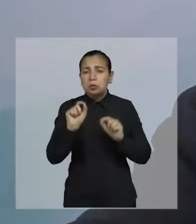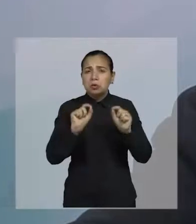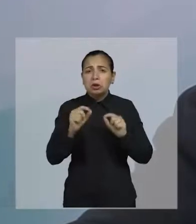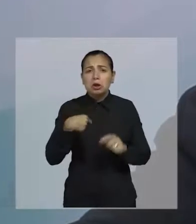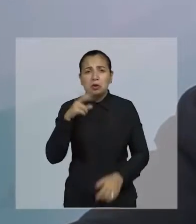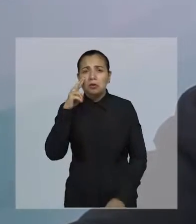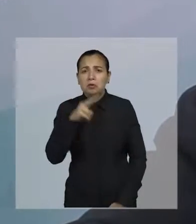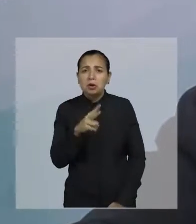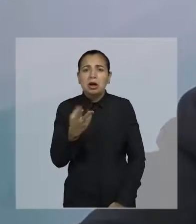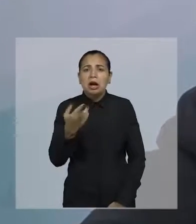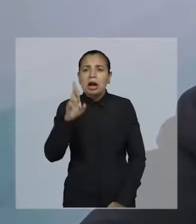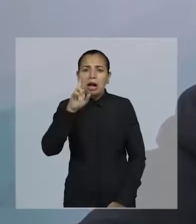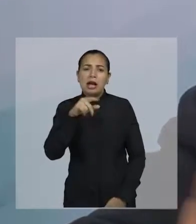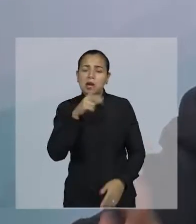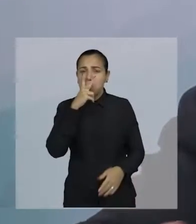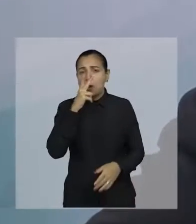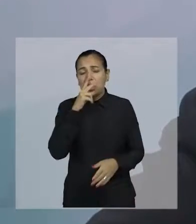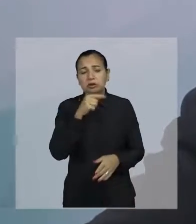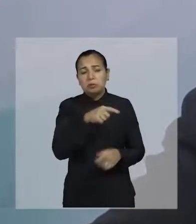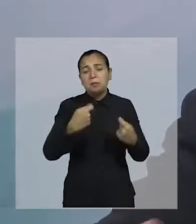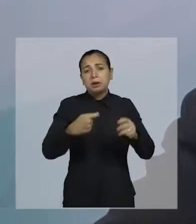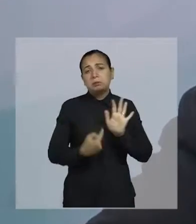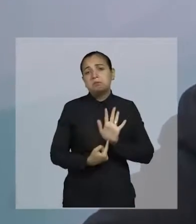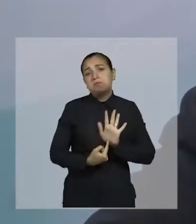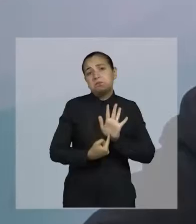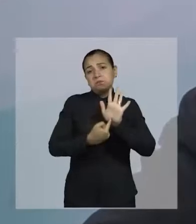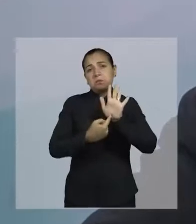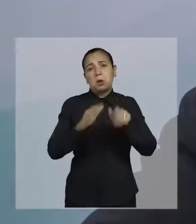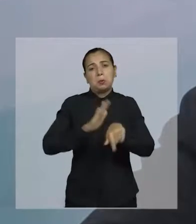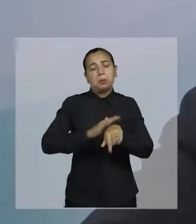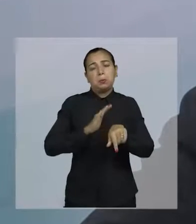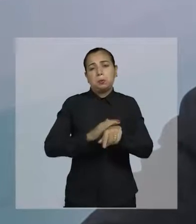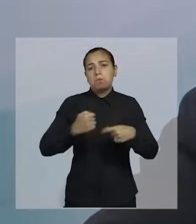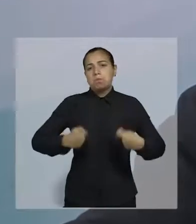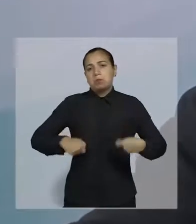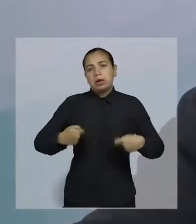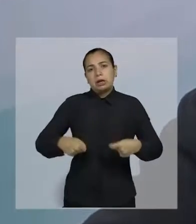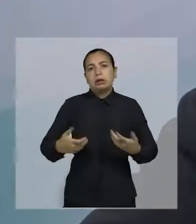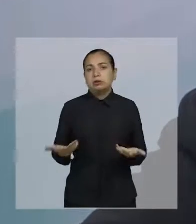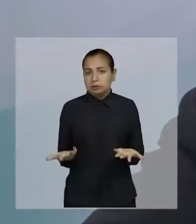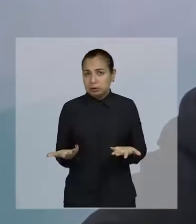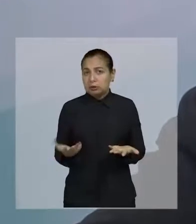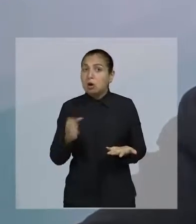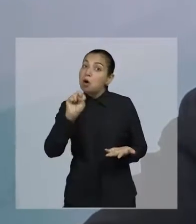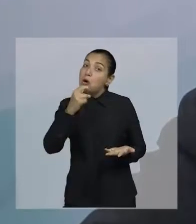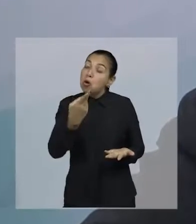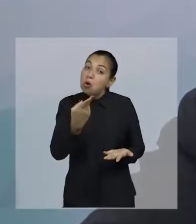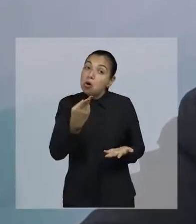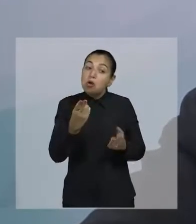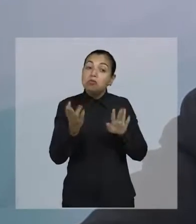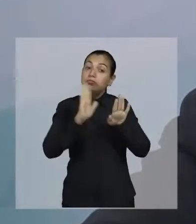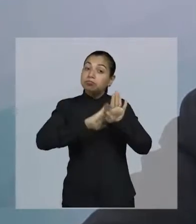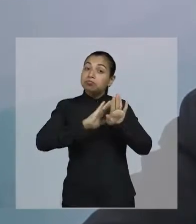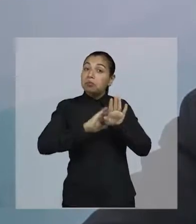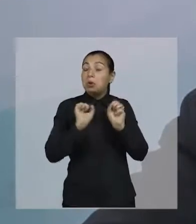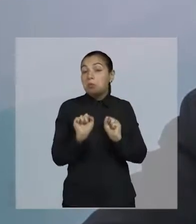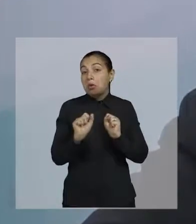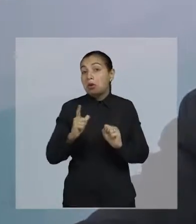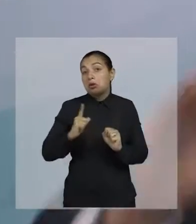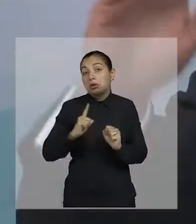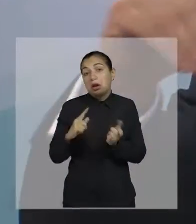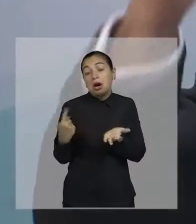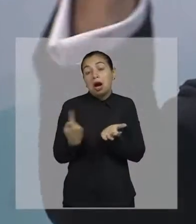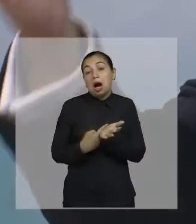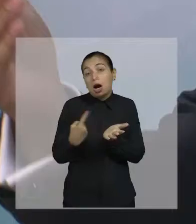para isso, senão vaidade. Mas pode ser que haja... Ou algum acordo... Claro, pode ser também que haja discreto, algum